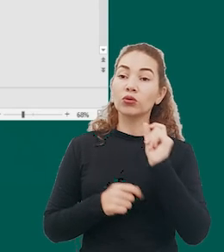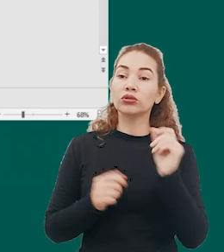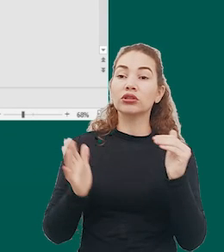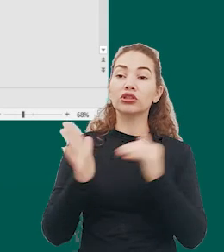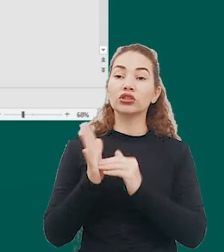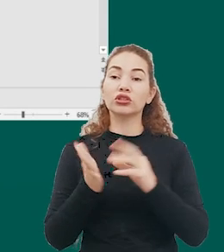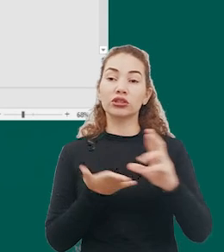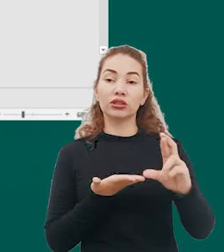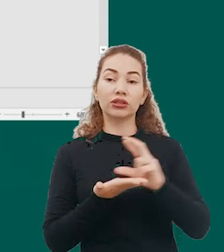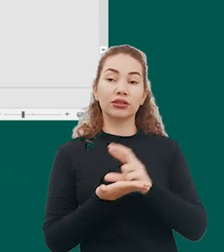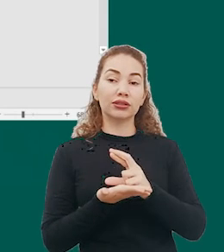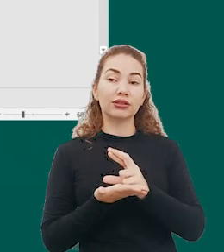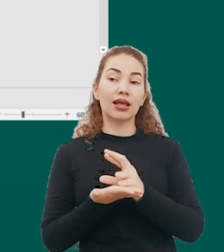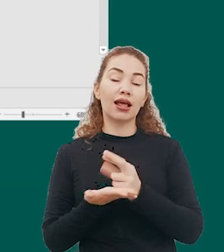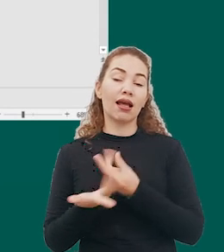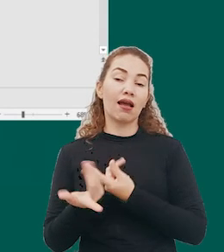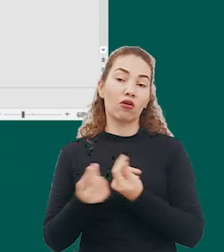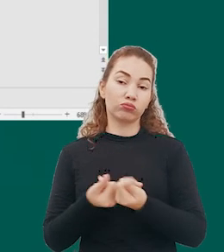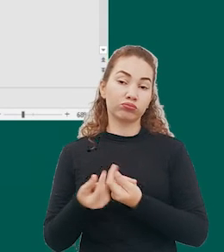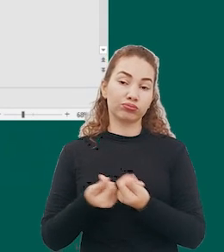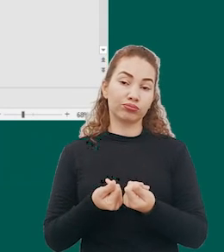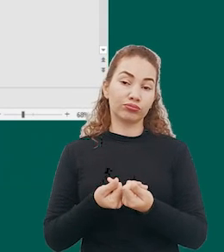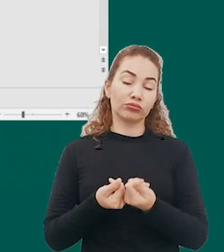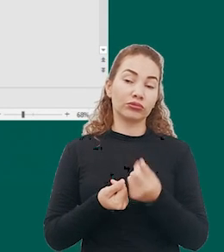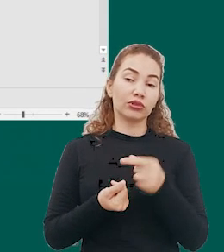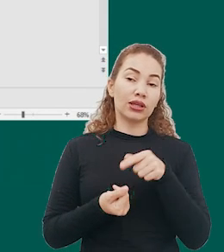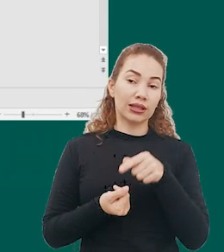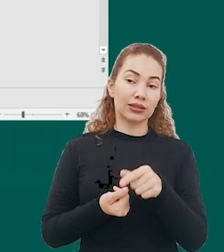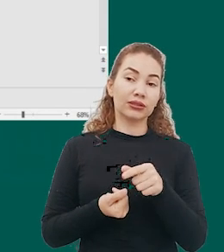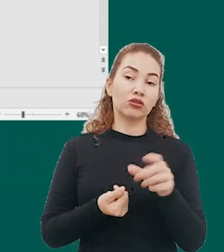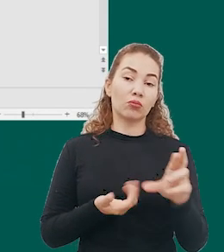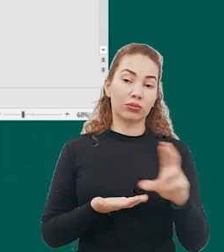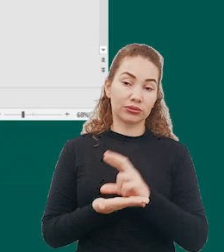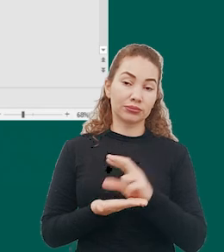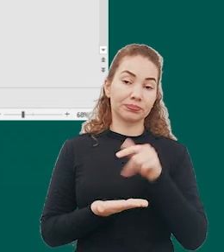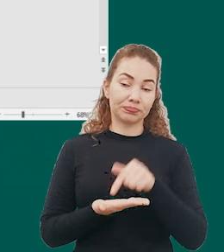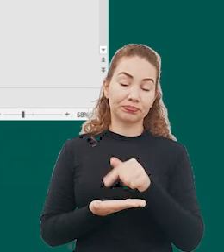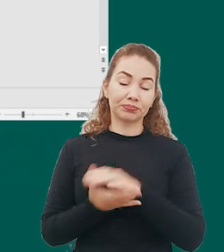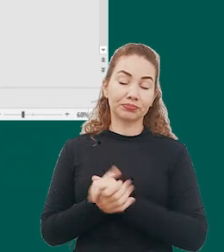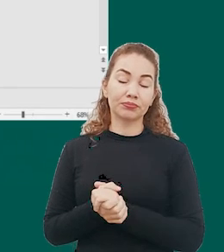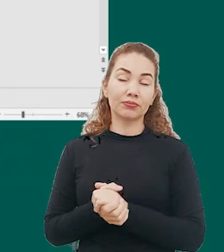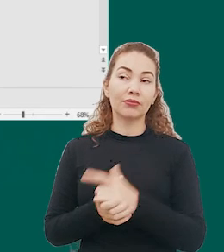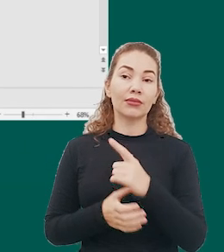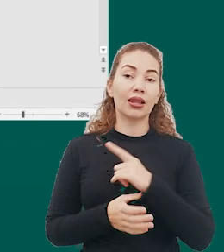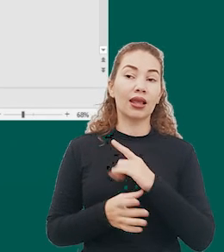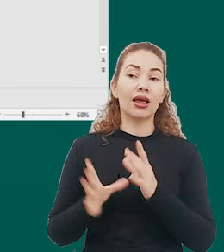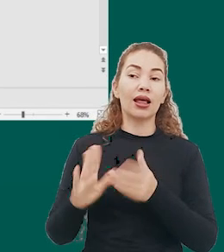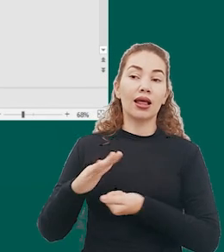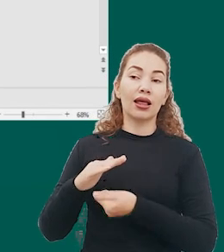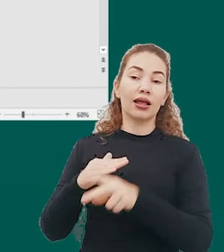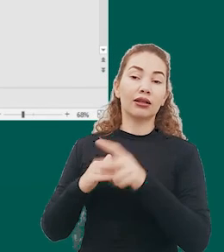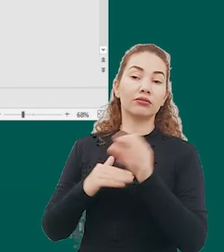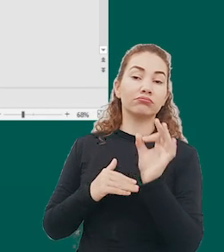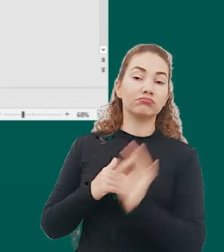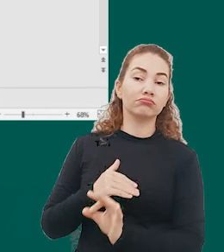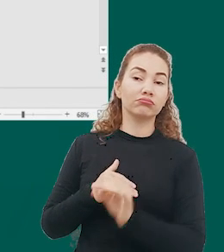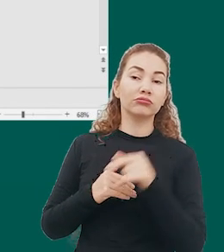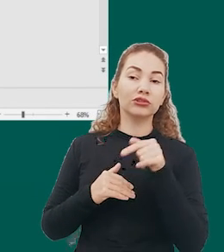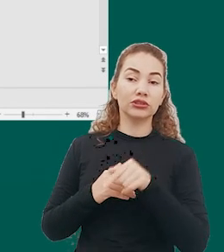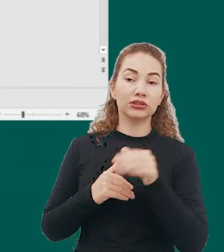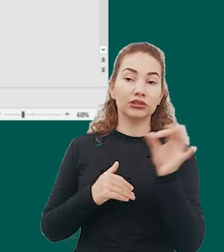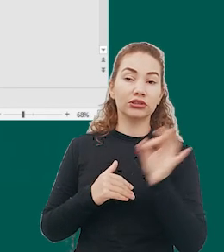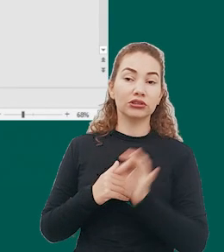nossa receita líquida. Sobre essa receita líquida, nós vamos ter que aplicar um percentual. E